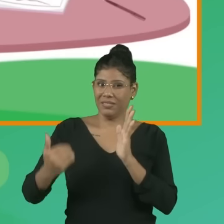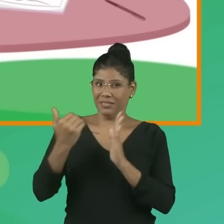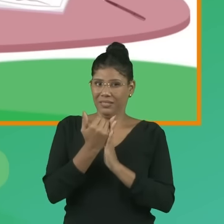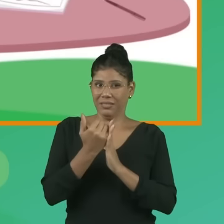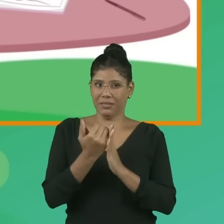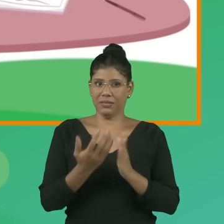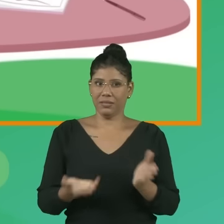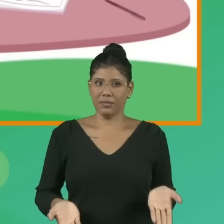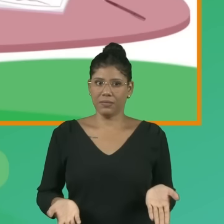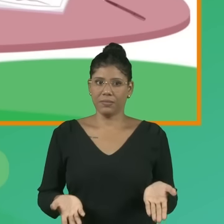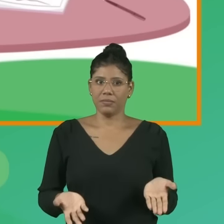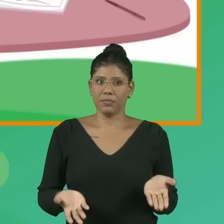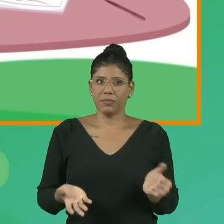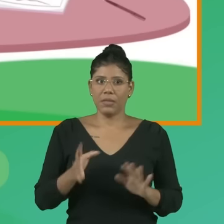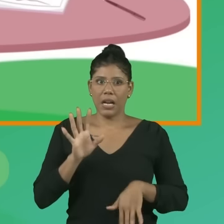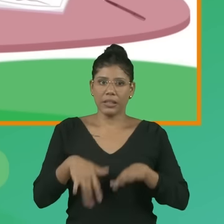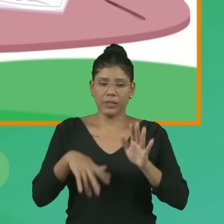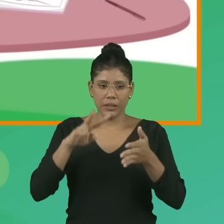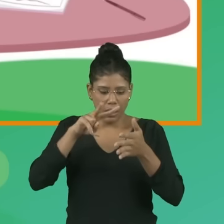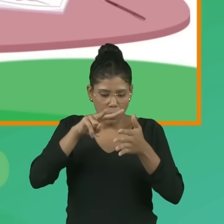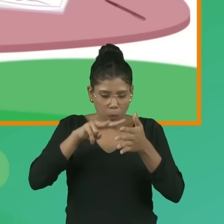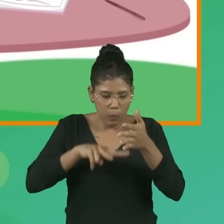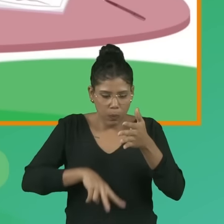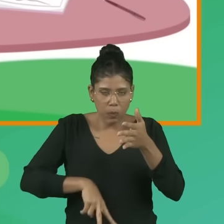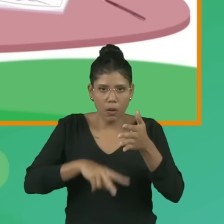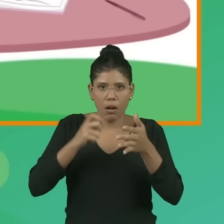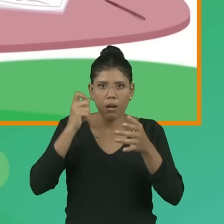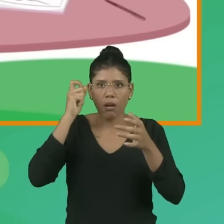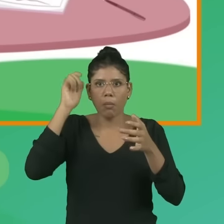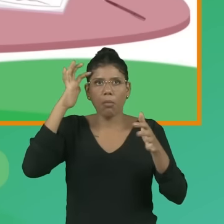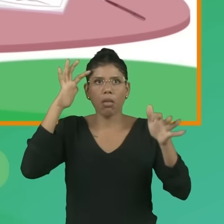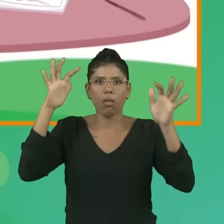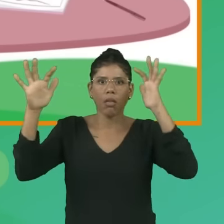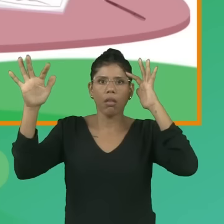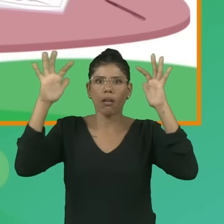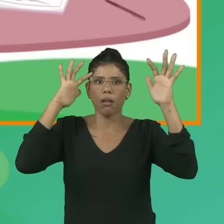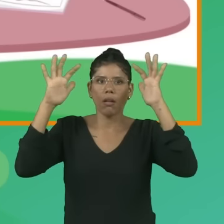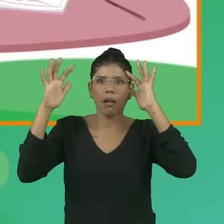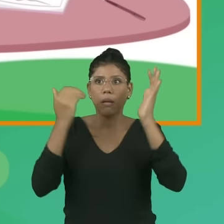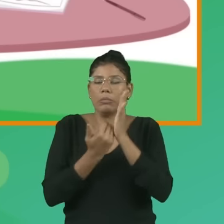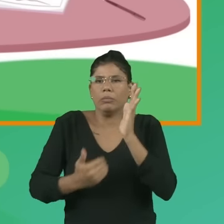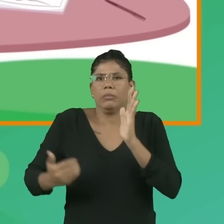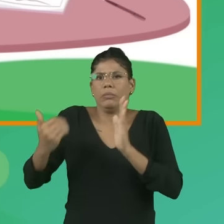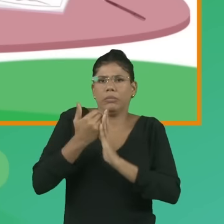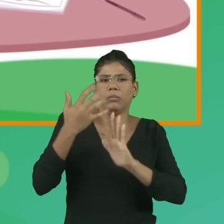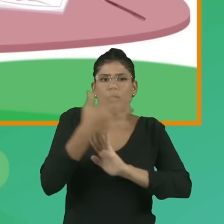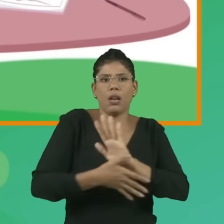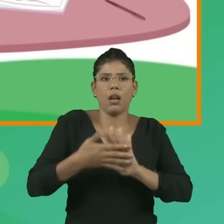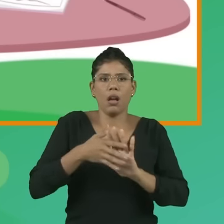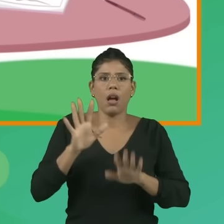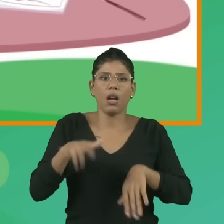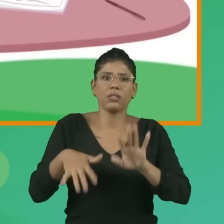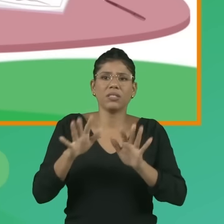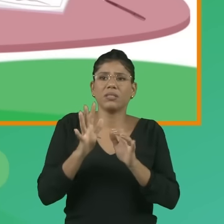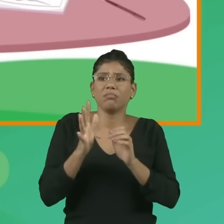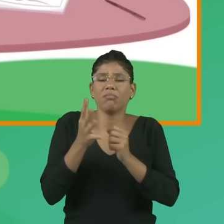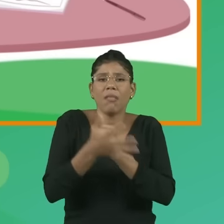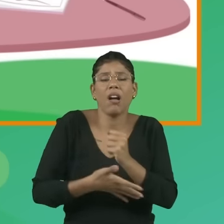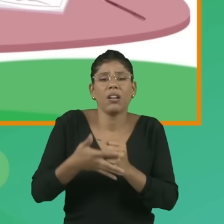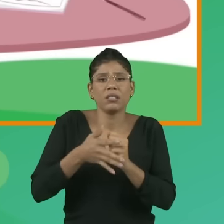interpretar demais para você não extrapolar e ir além do que o texto está pedindo, às vezes é algo básico, algo